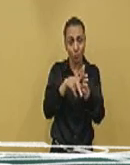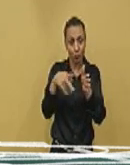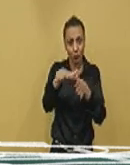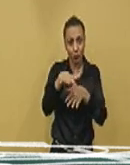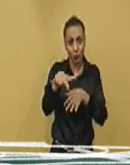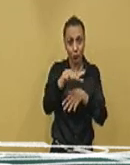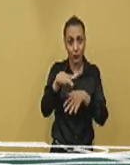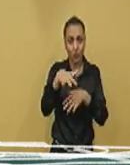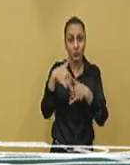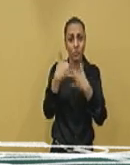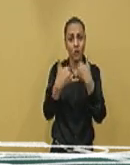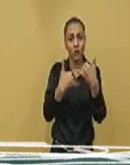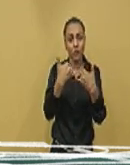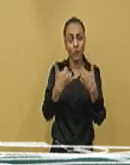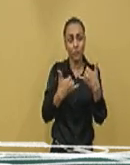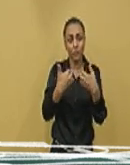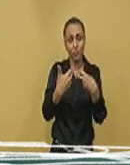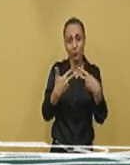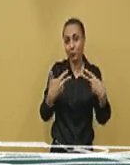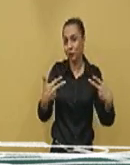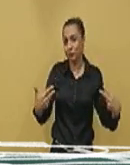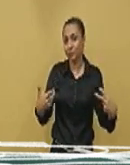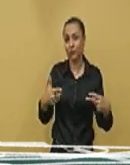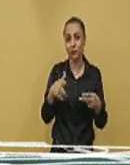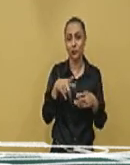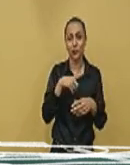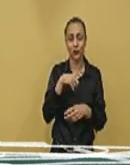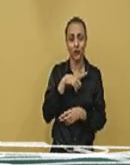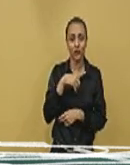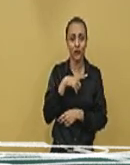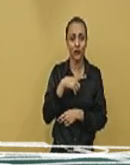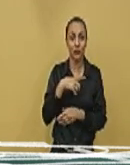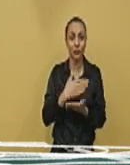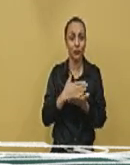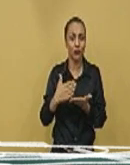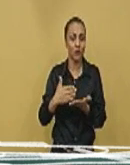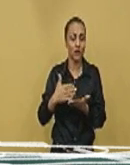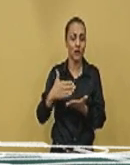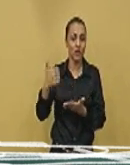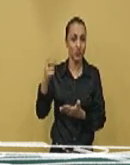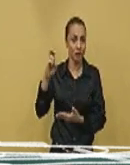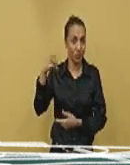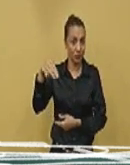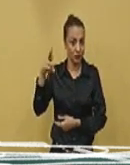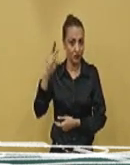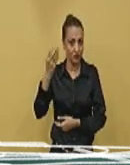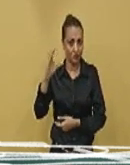fim de março, ou a partir do dia 15 de março. Fizemos já a licitação